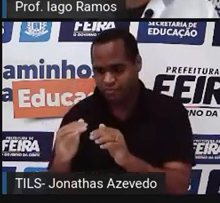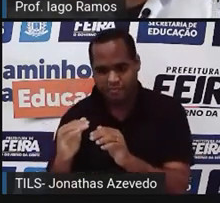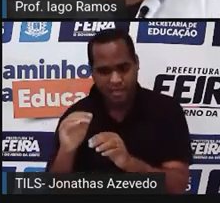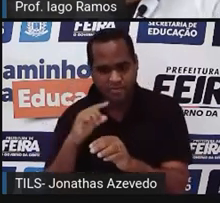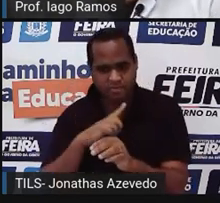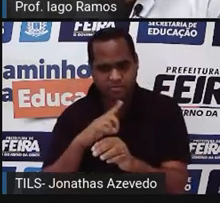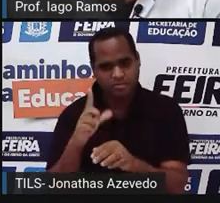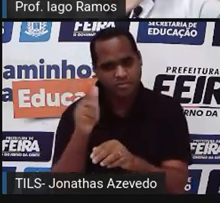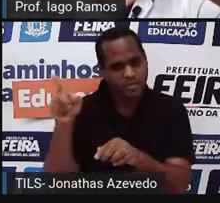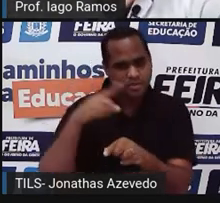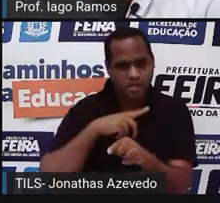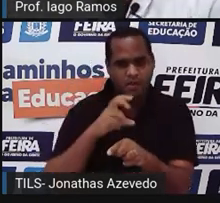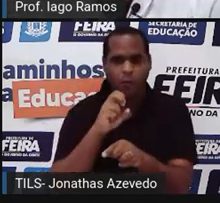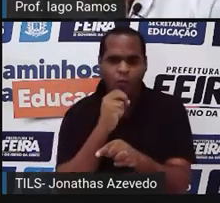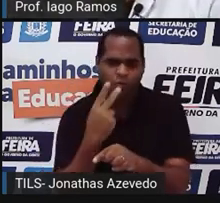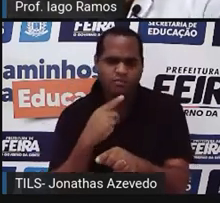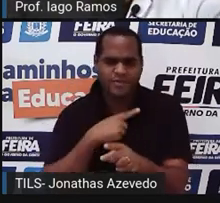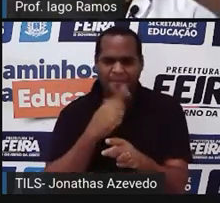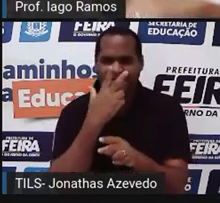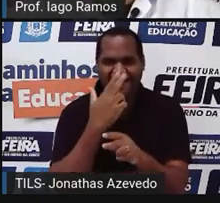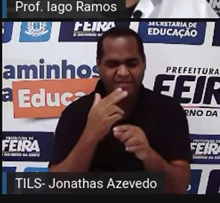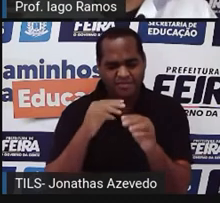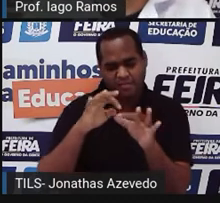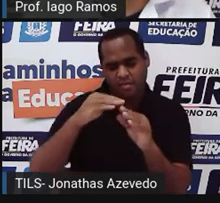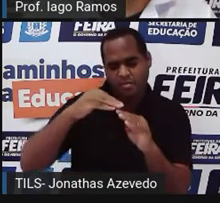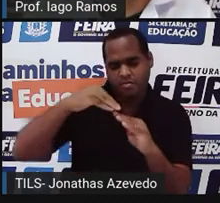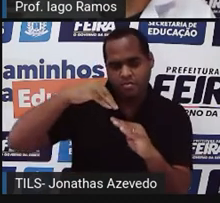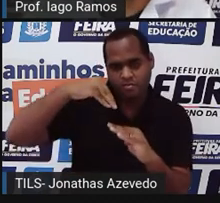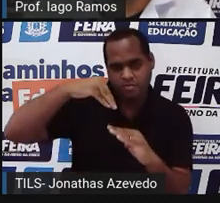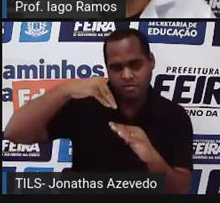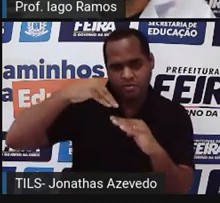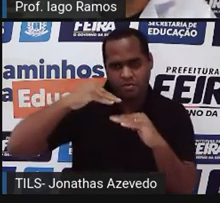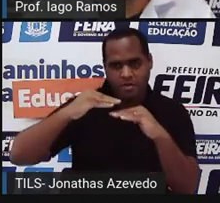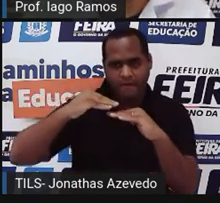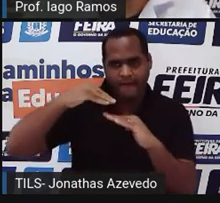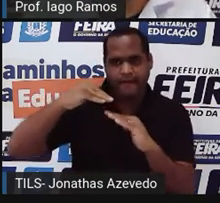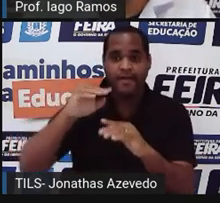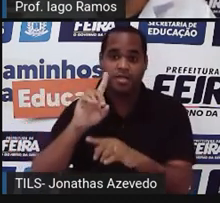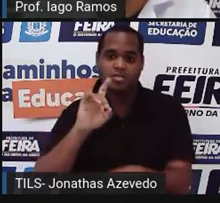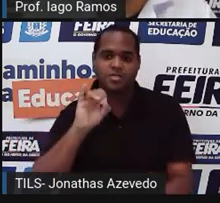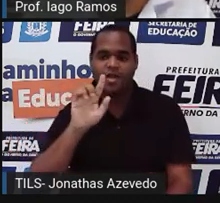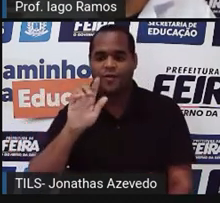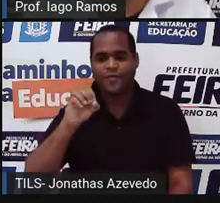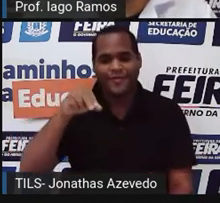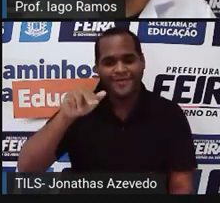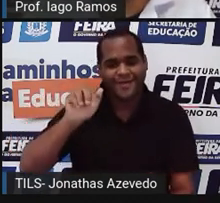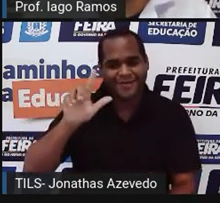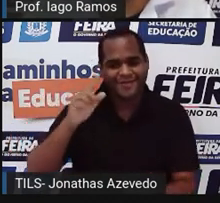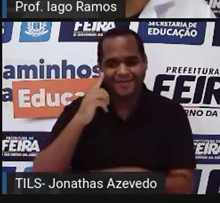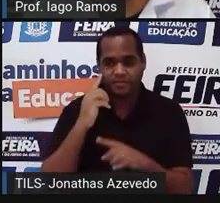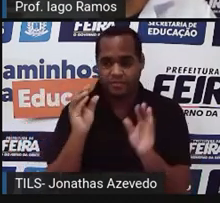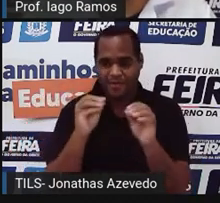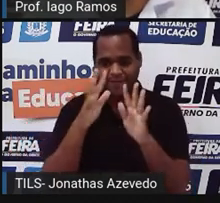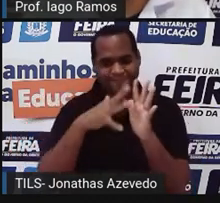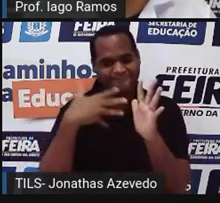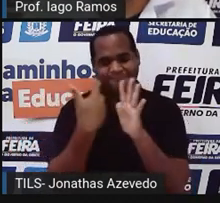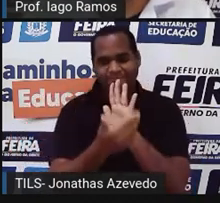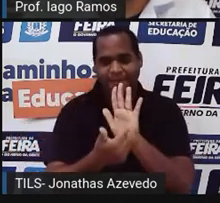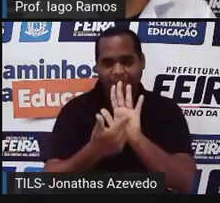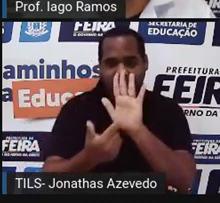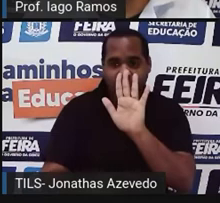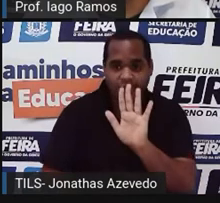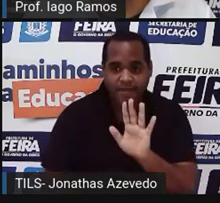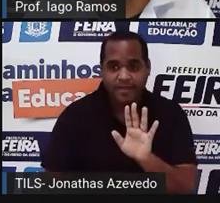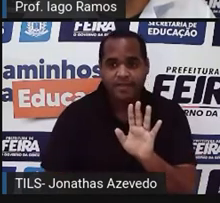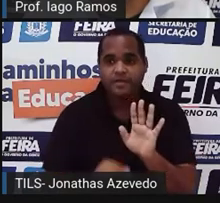ou meio inclinado assim, né? A gente fala em diagonal, certo? Então, vou colocar uma malha aqui para a